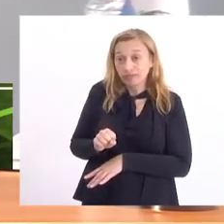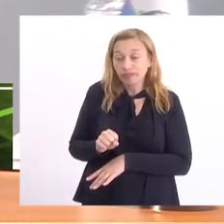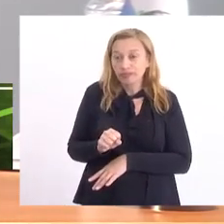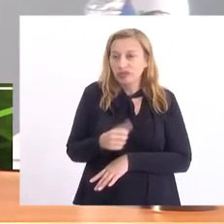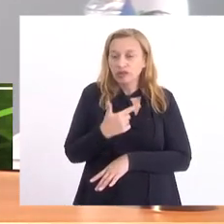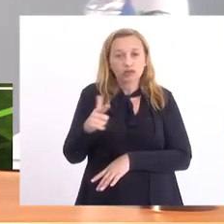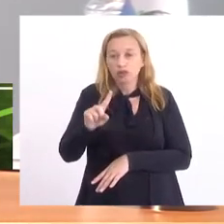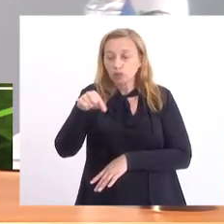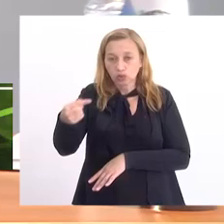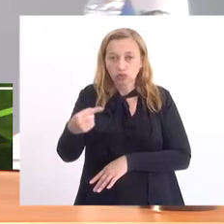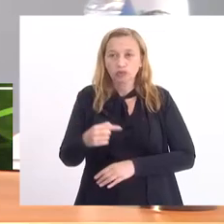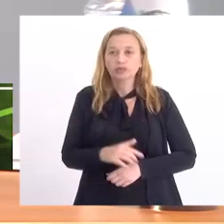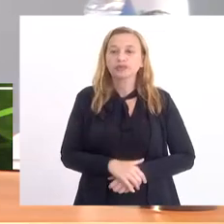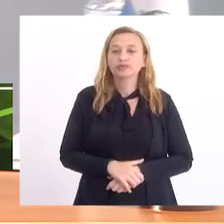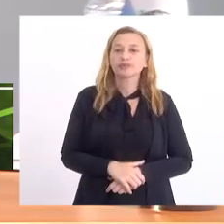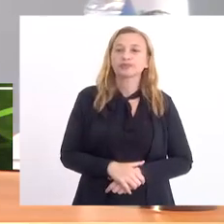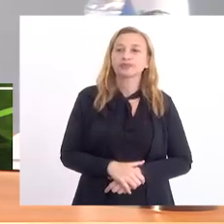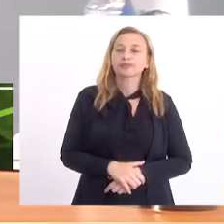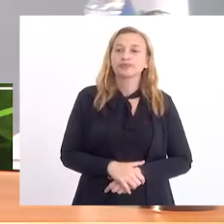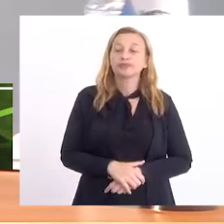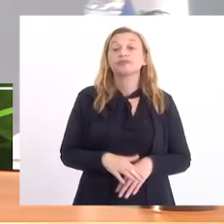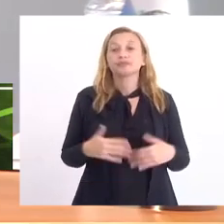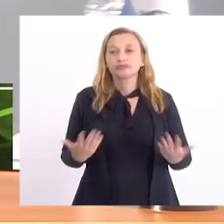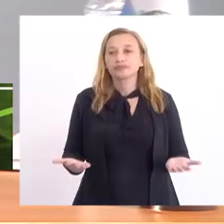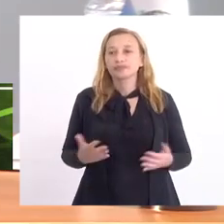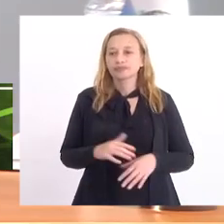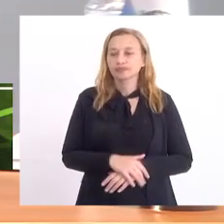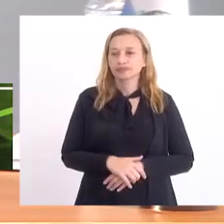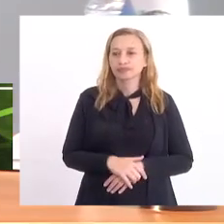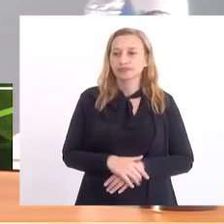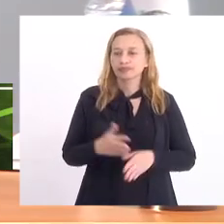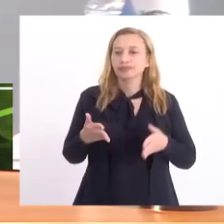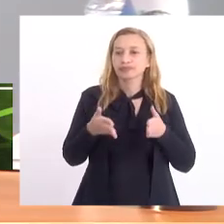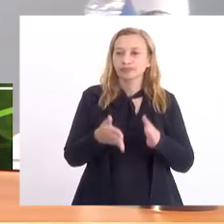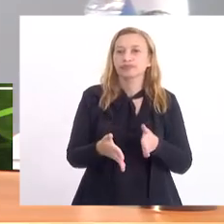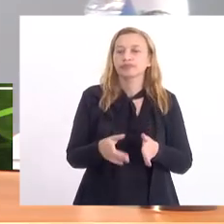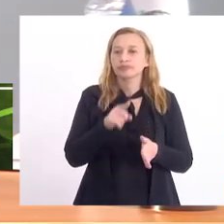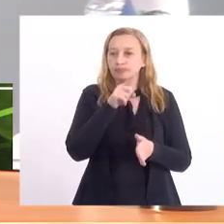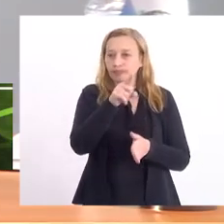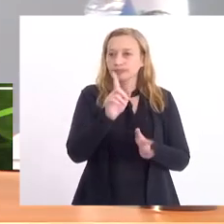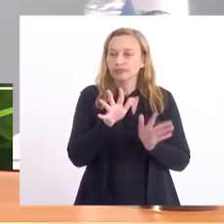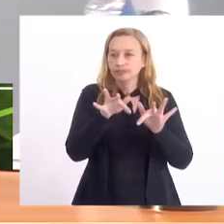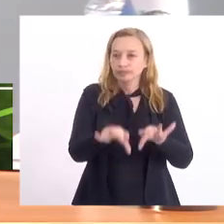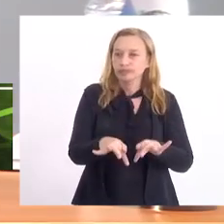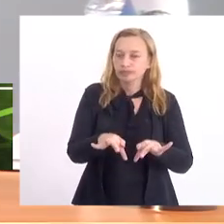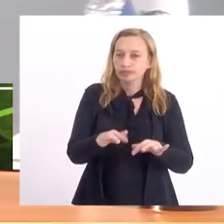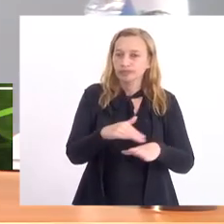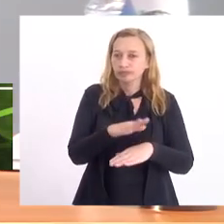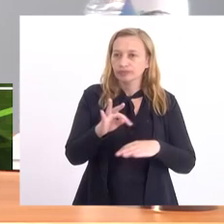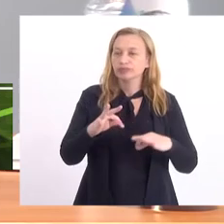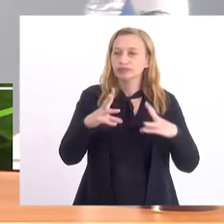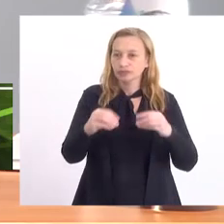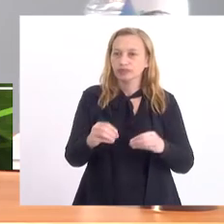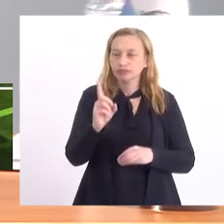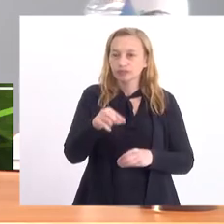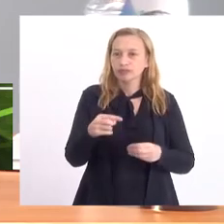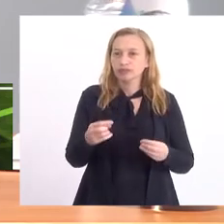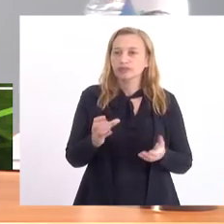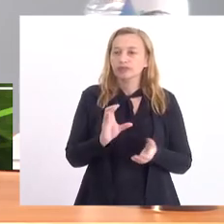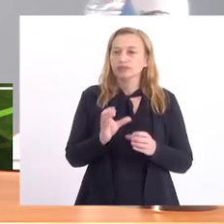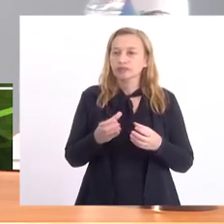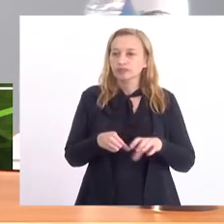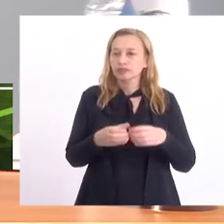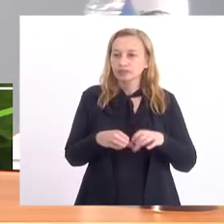não temos outra, né? Então, o foco lá no final do horizonte é o concurso, quando